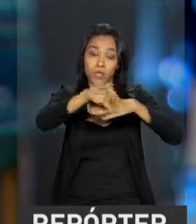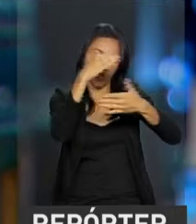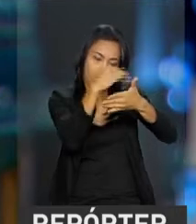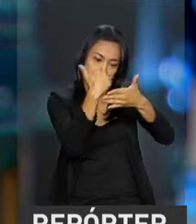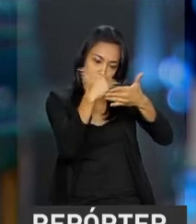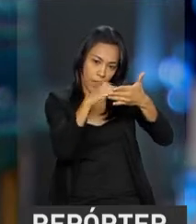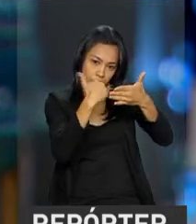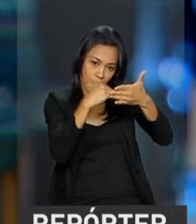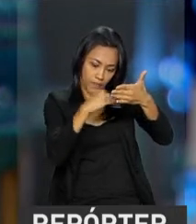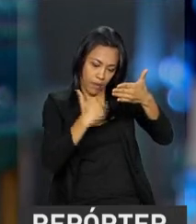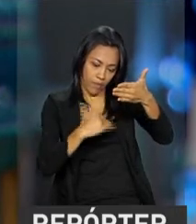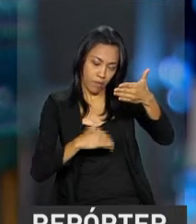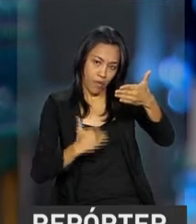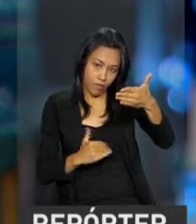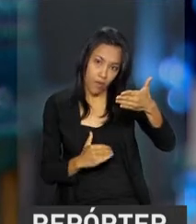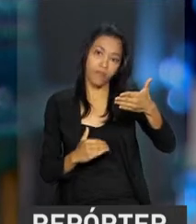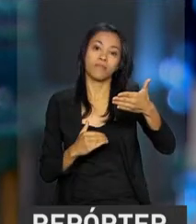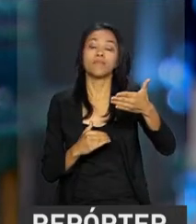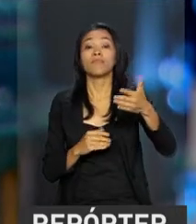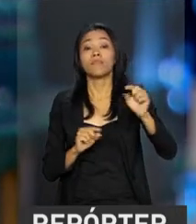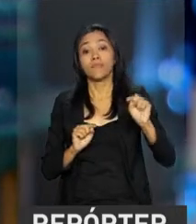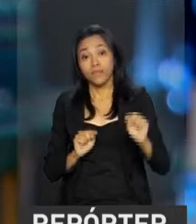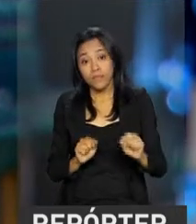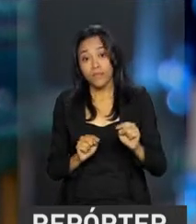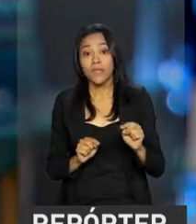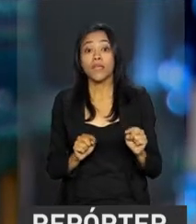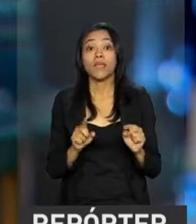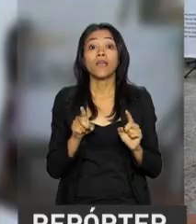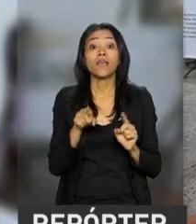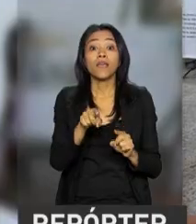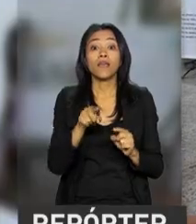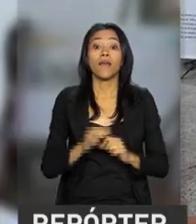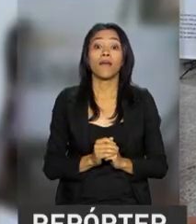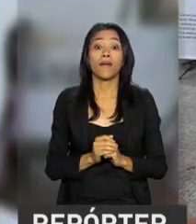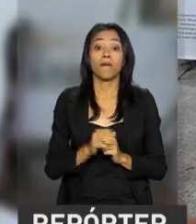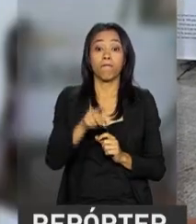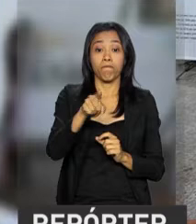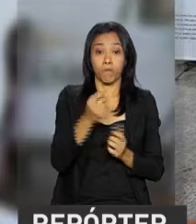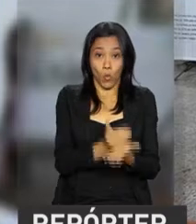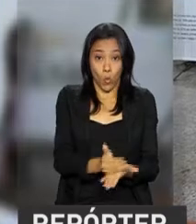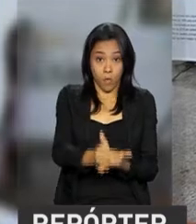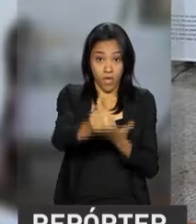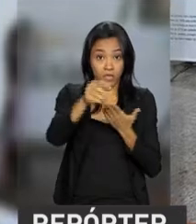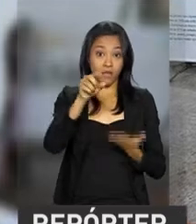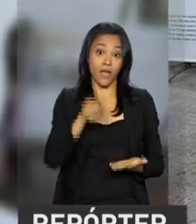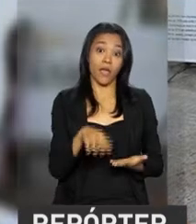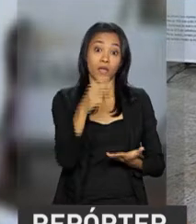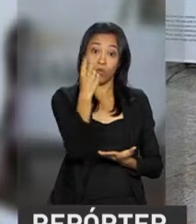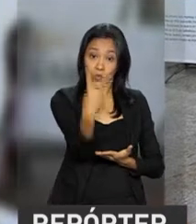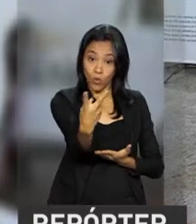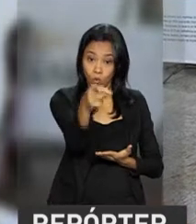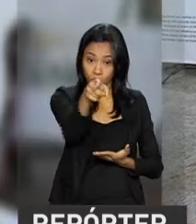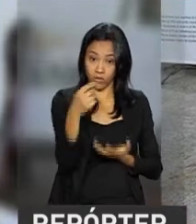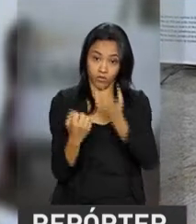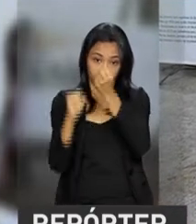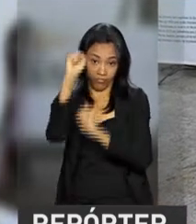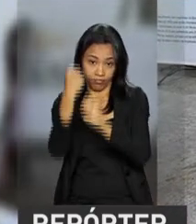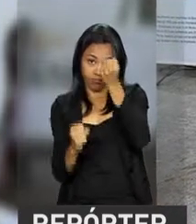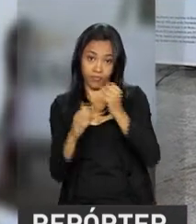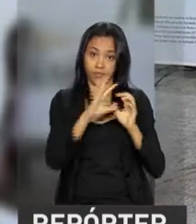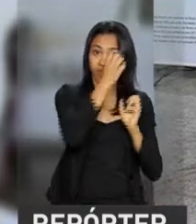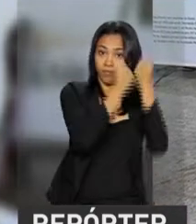inestimável certamente o maior do país no início eram dois rudimentares prelos e